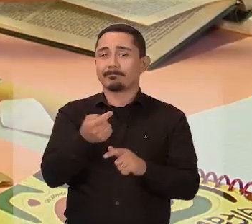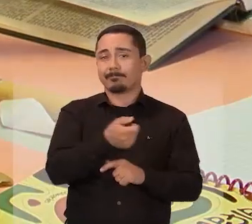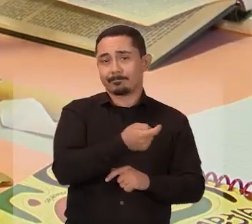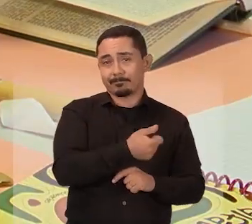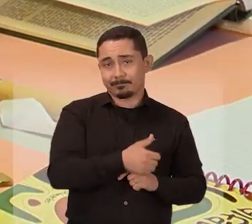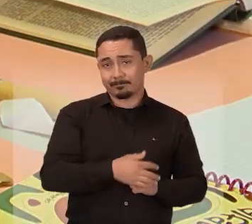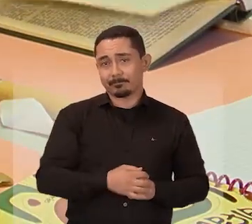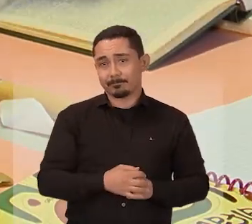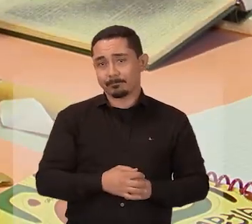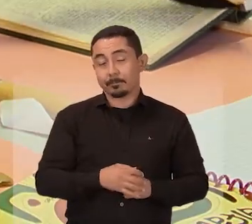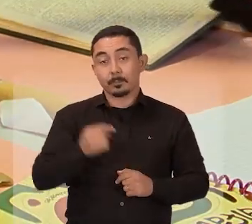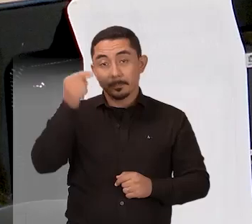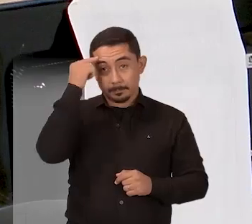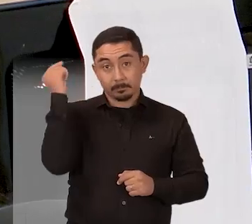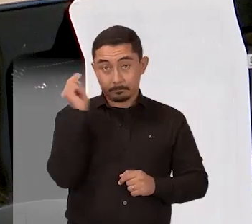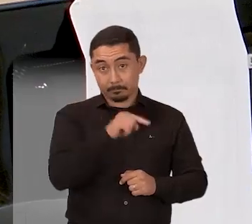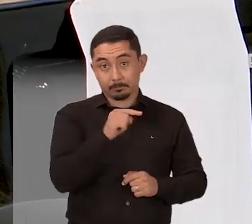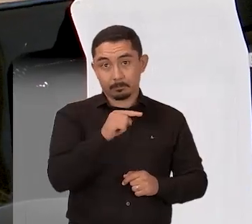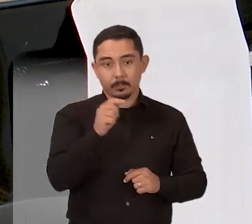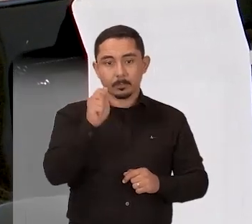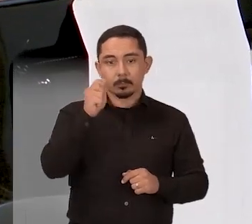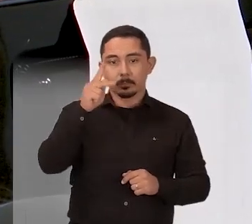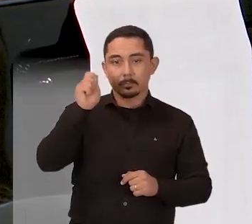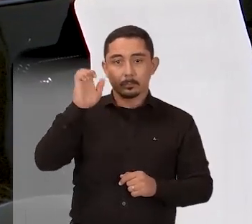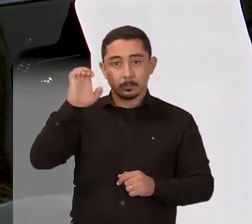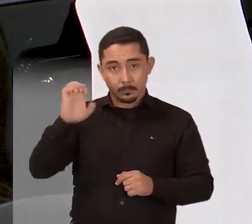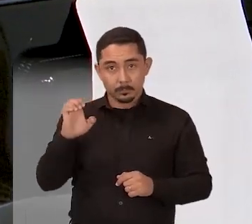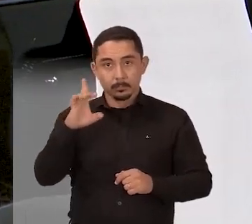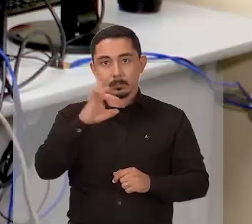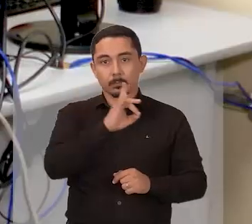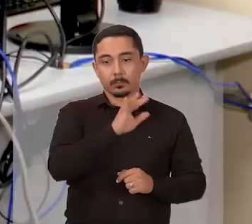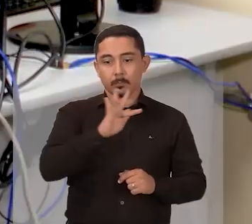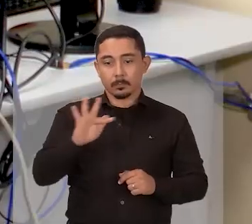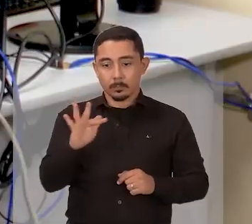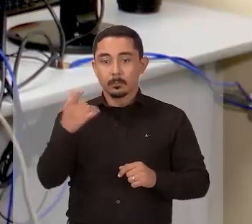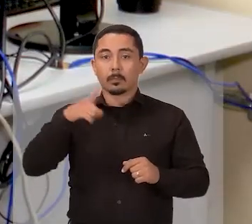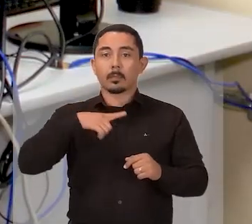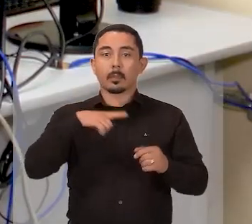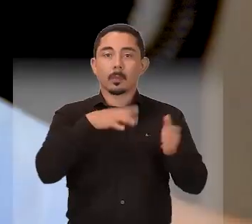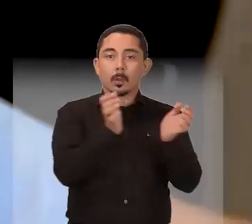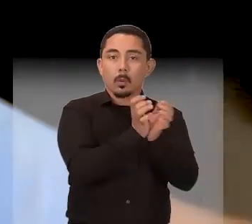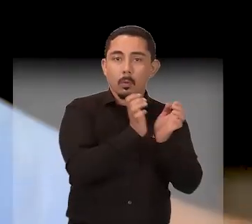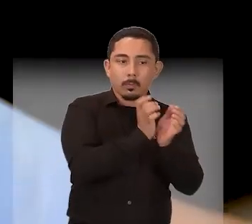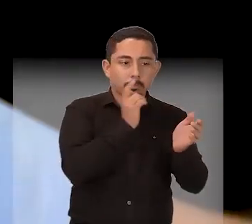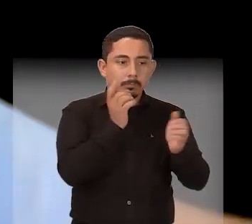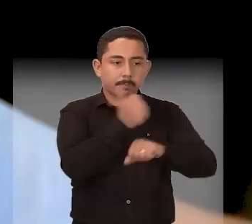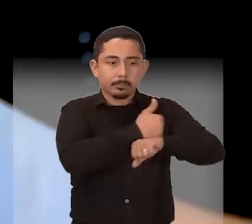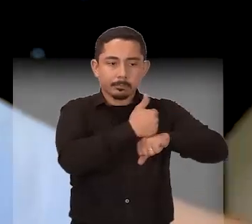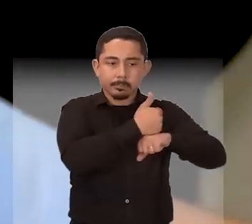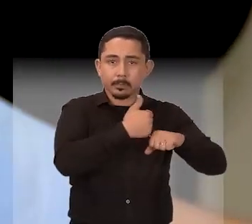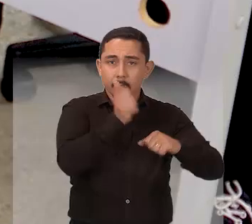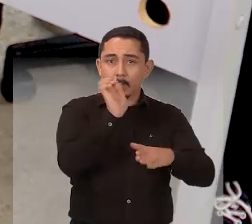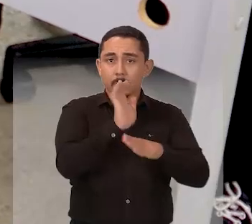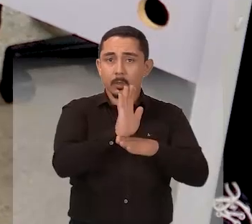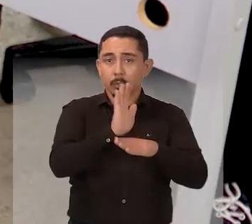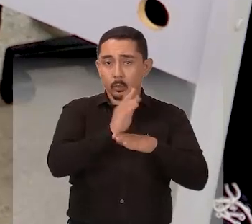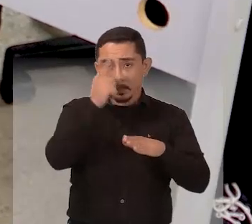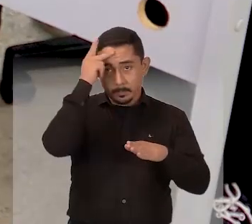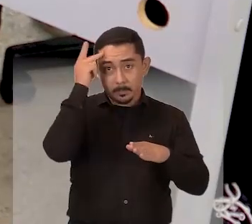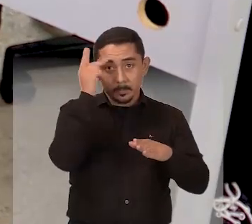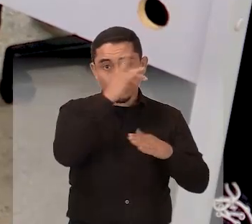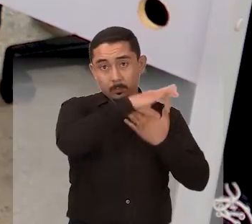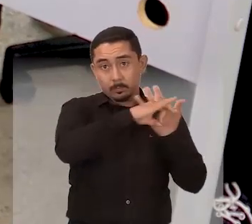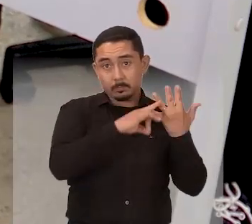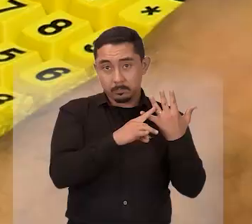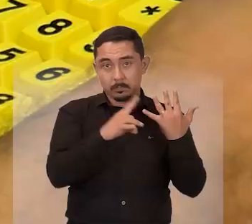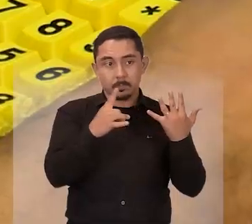trabalho. Pensando nisso, a APAEDF mantém uma equipe de profissionais que auxilia as pessoas com deficiência